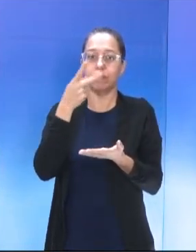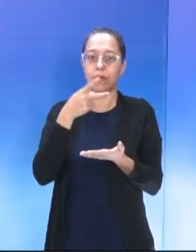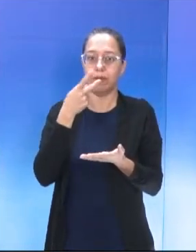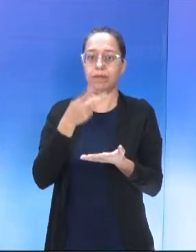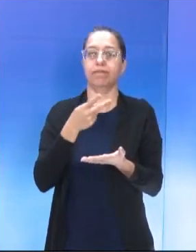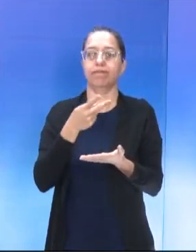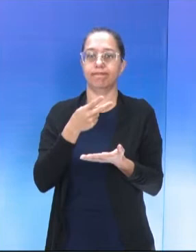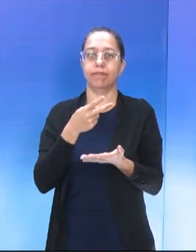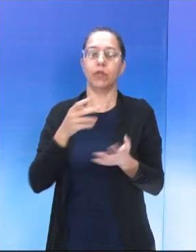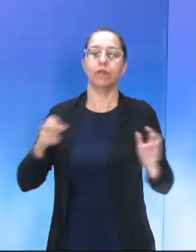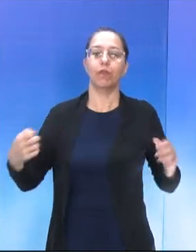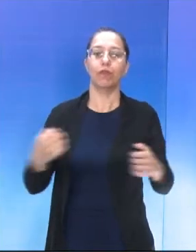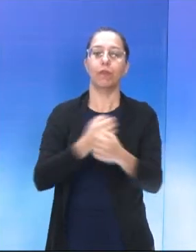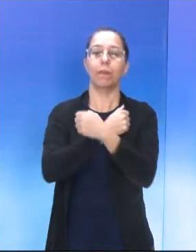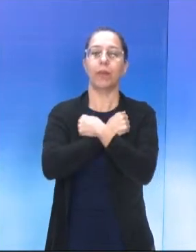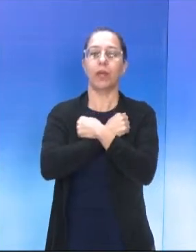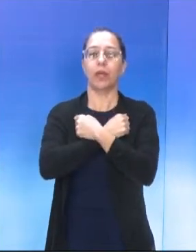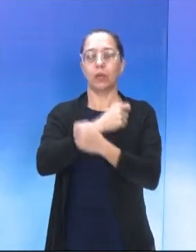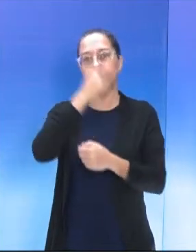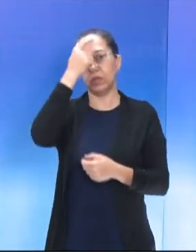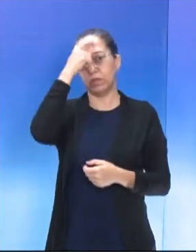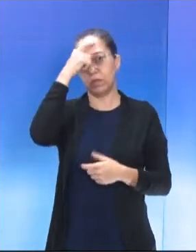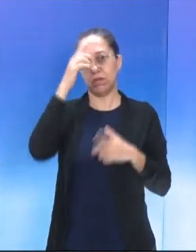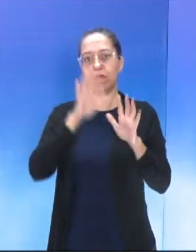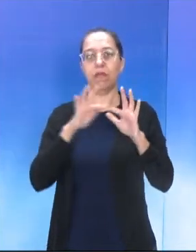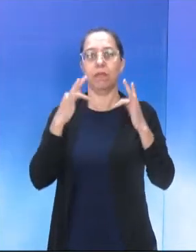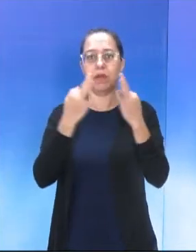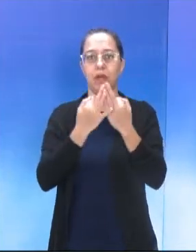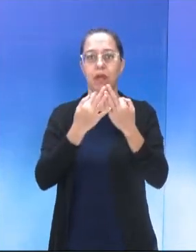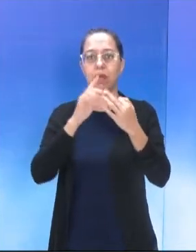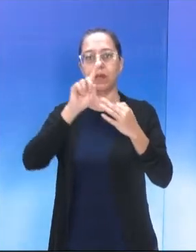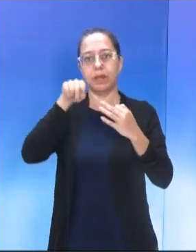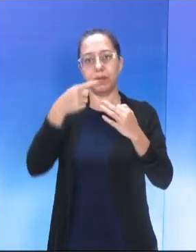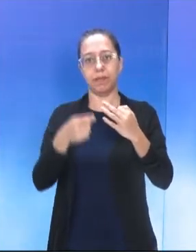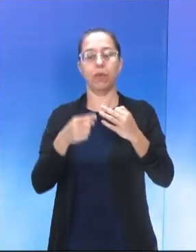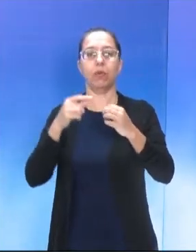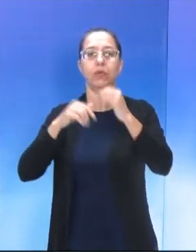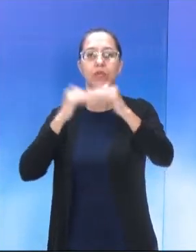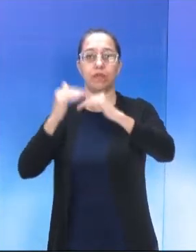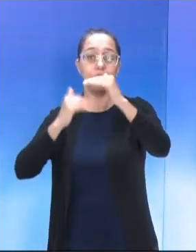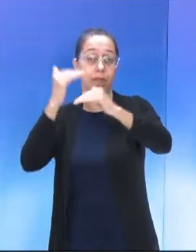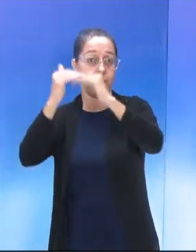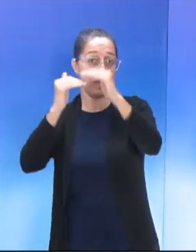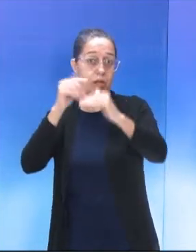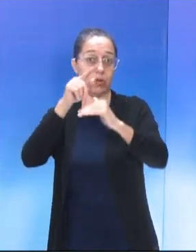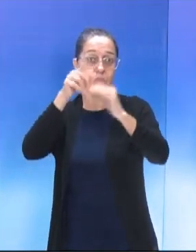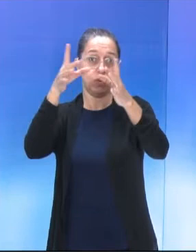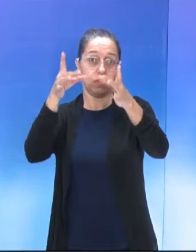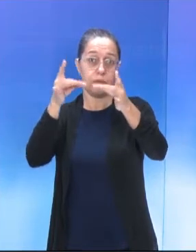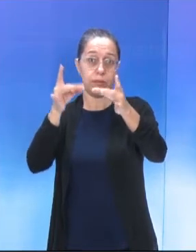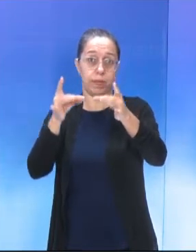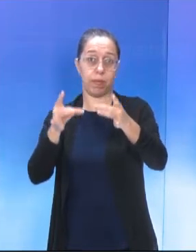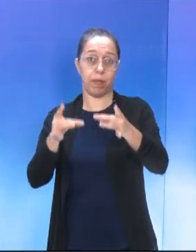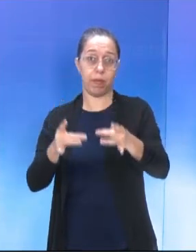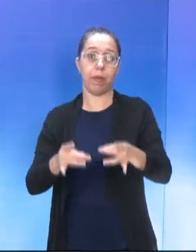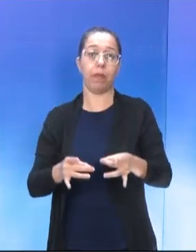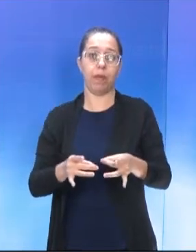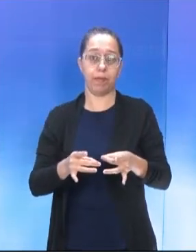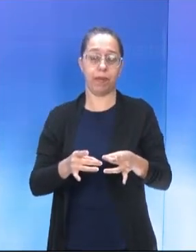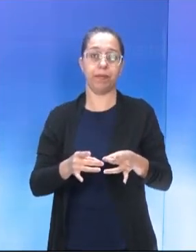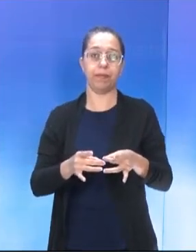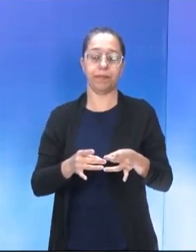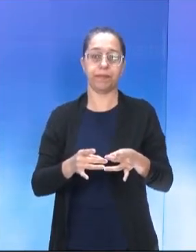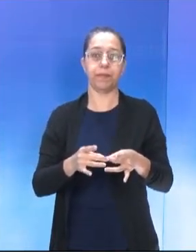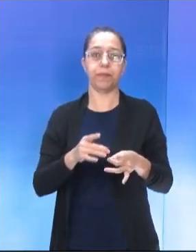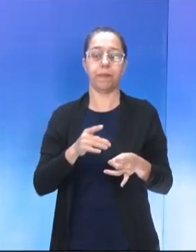tema. Lá no desenvolvimento, você vai destrinchar. No desenvolvimento, você vai detalhar tudo isso